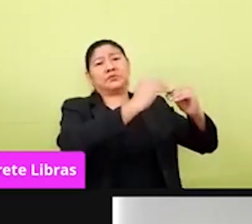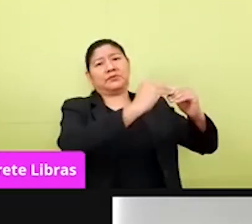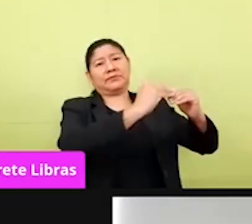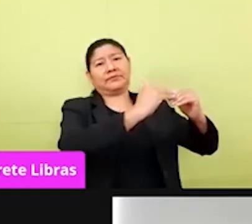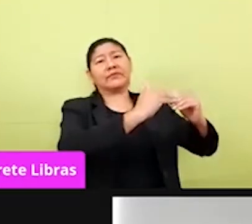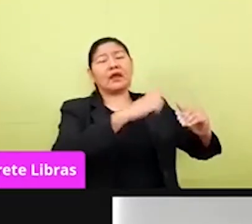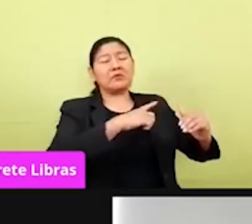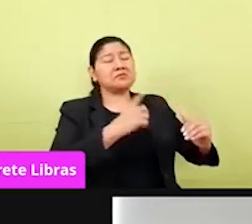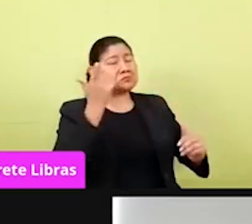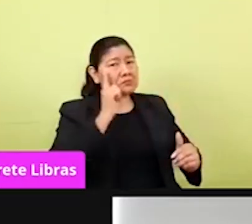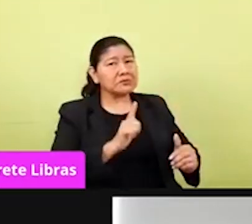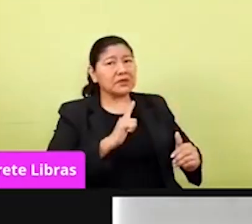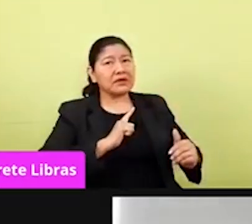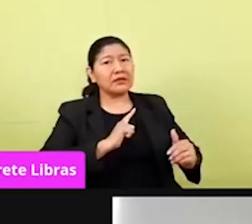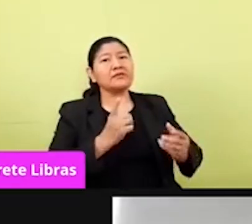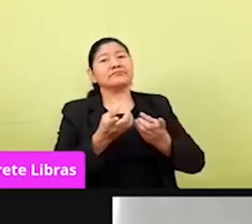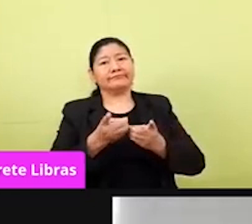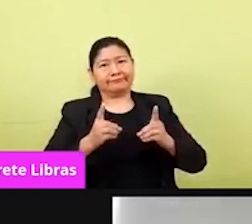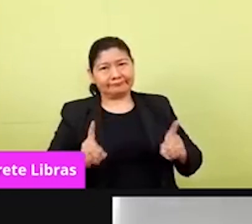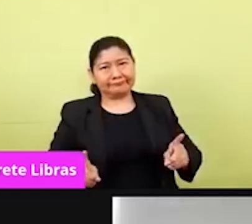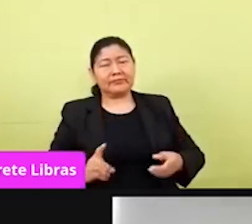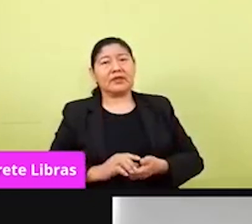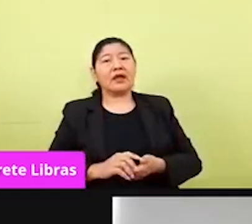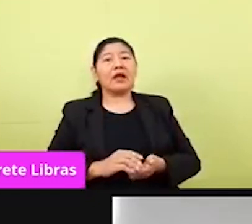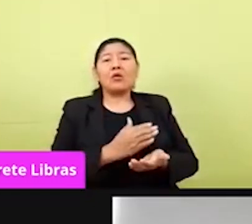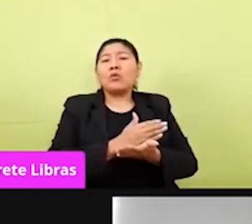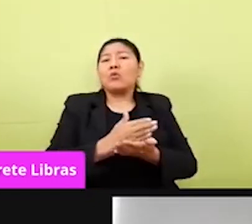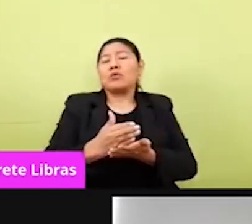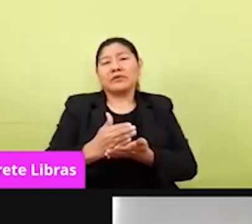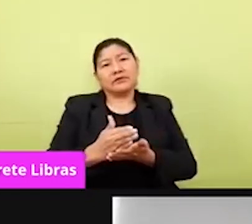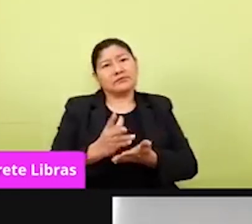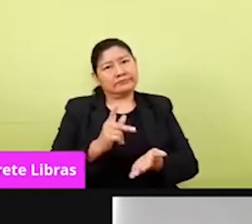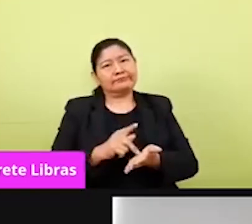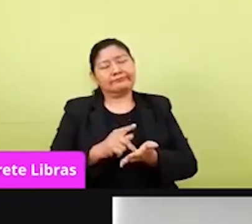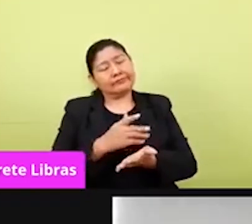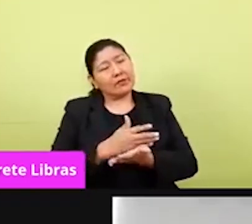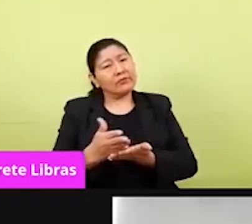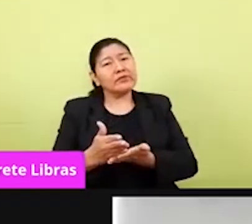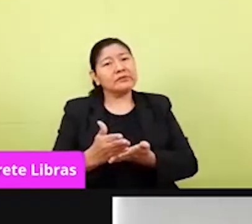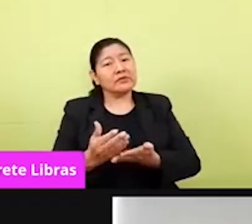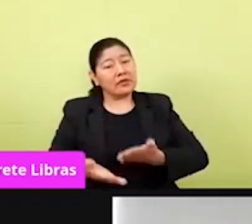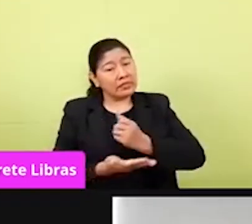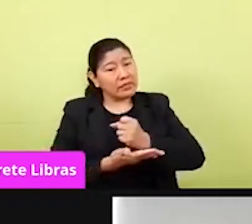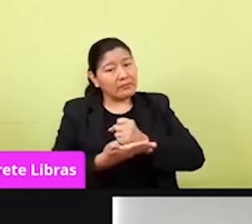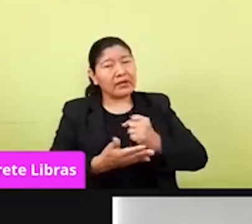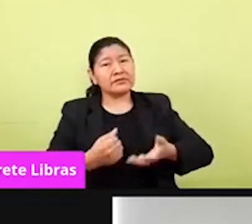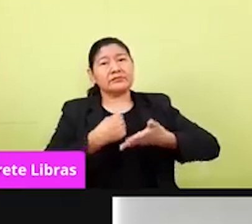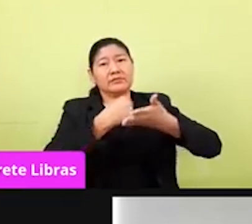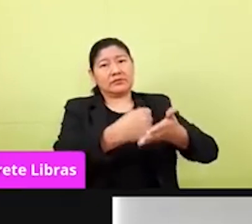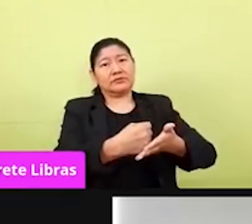consiga sair. Então, assim, eu acho que é uma pergunta que a gente poderia falar sobre